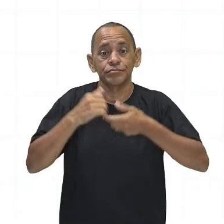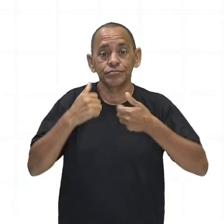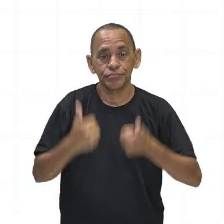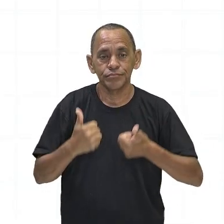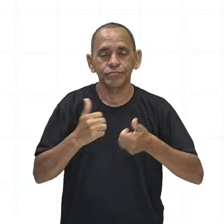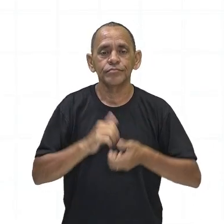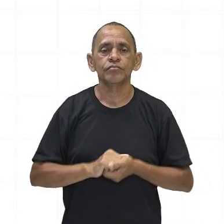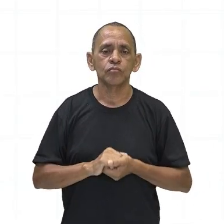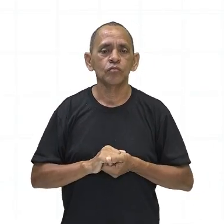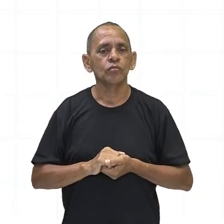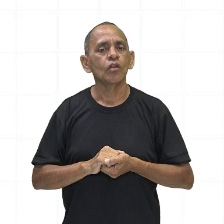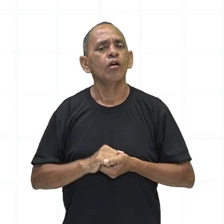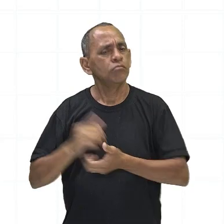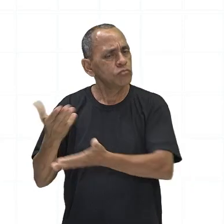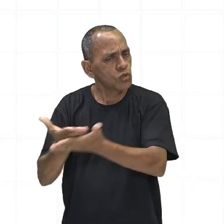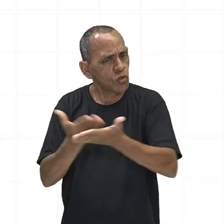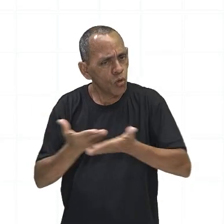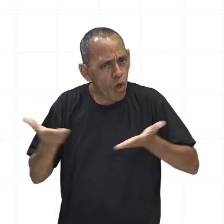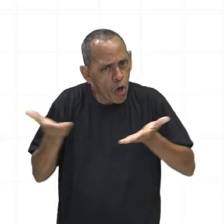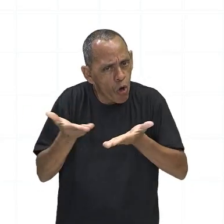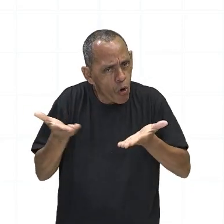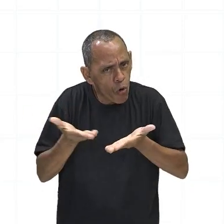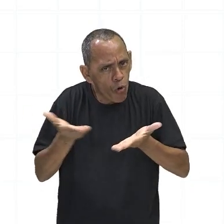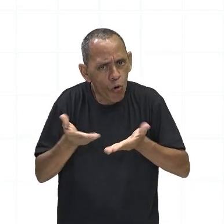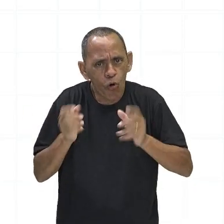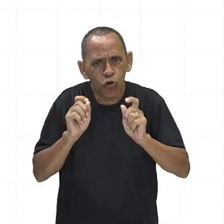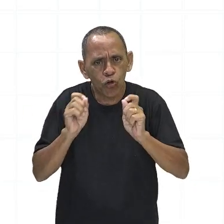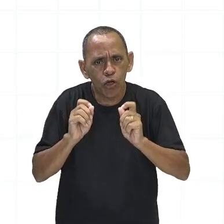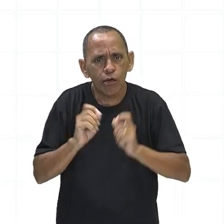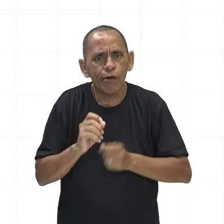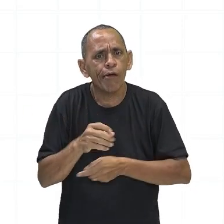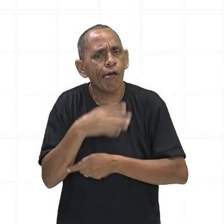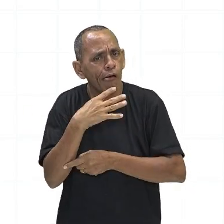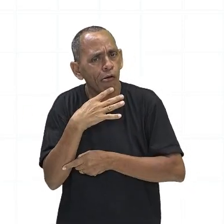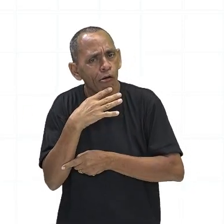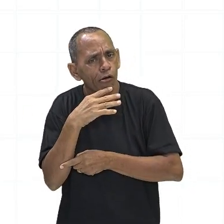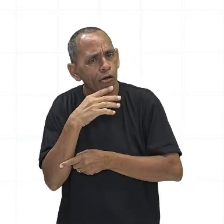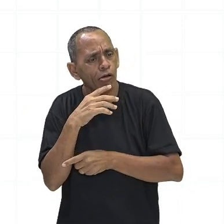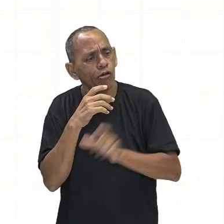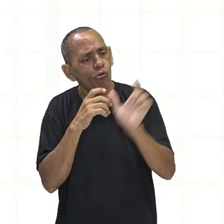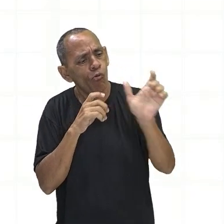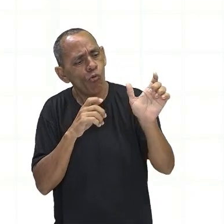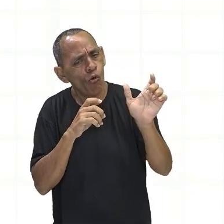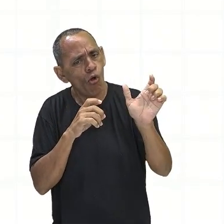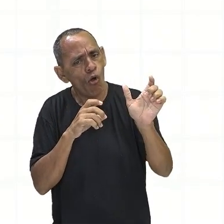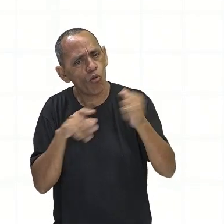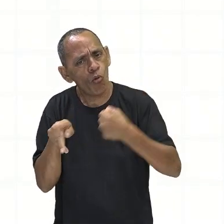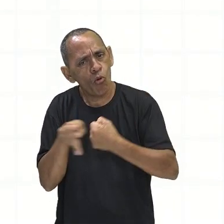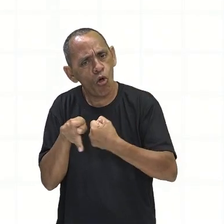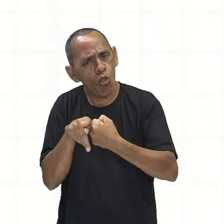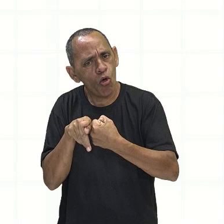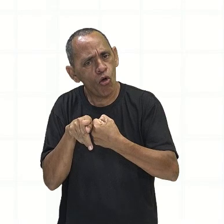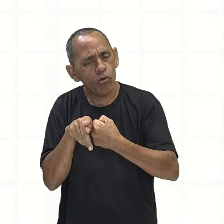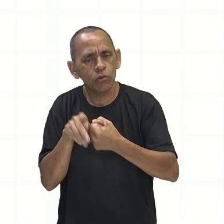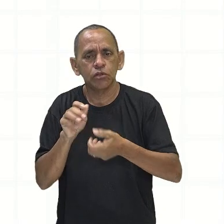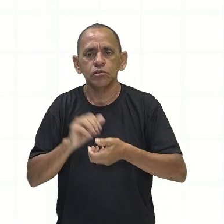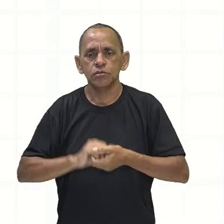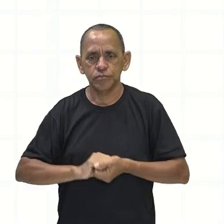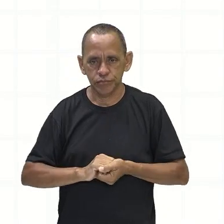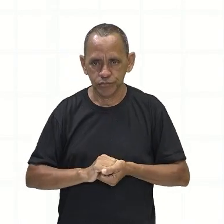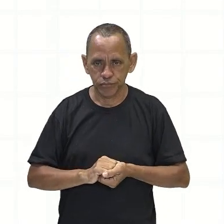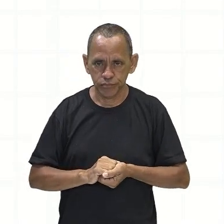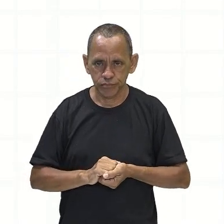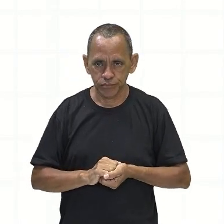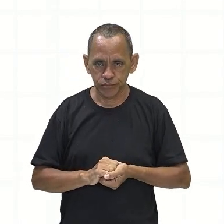vamos trabalhar hoje. Vamos conhecer os nomes, os pronomes. Estão lembrados aí das aulas